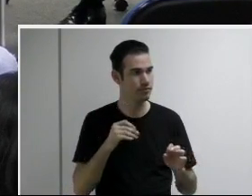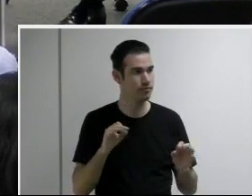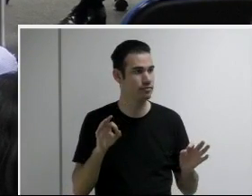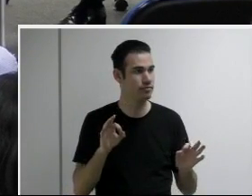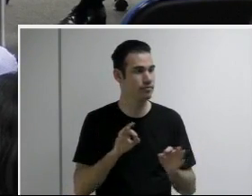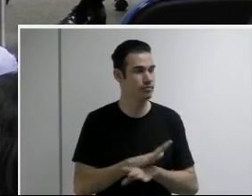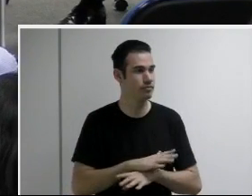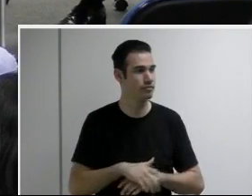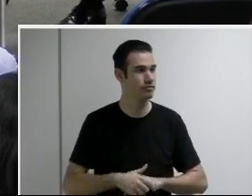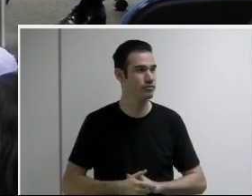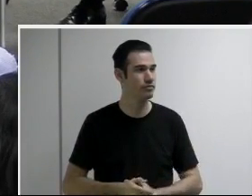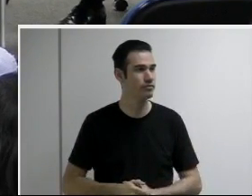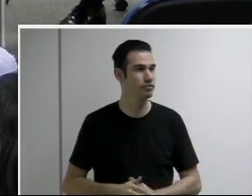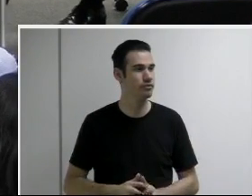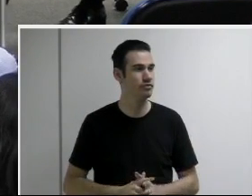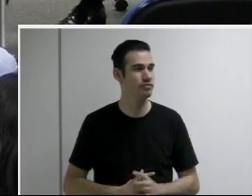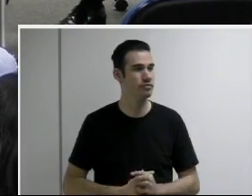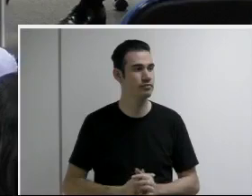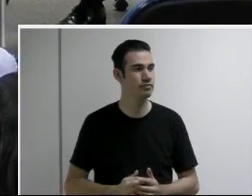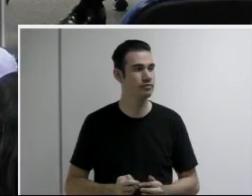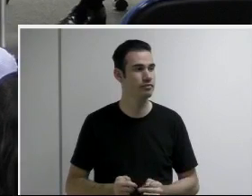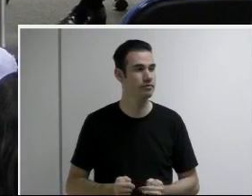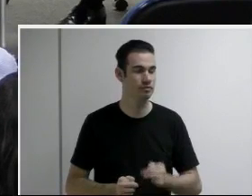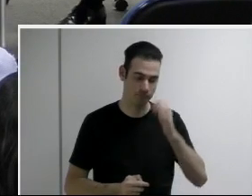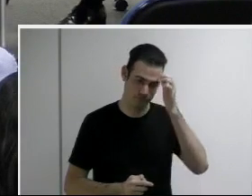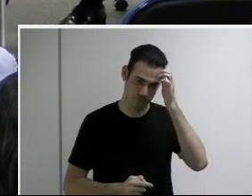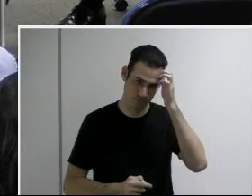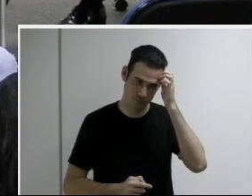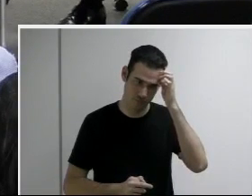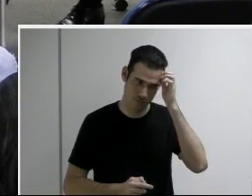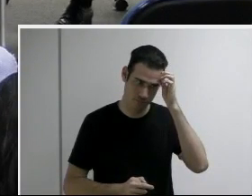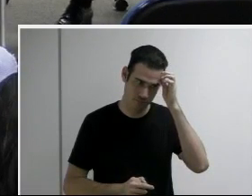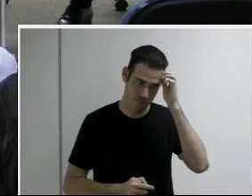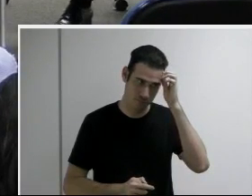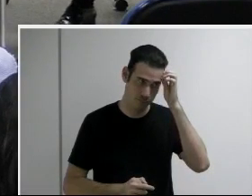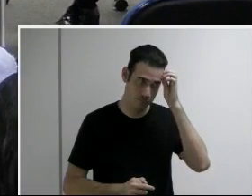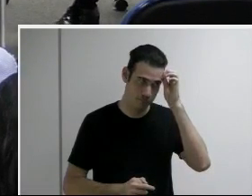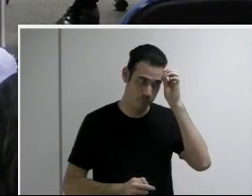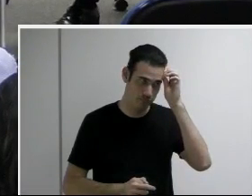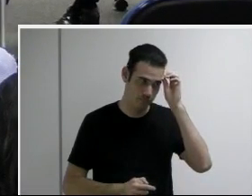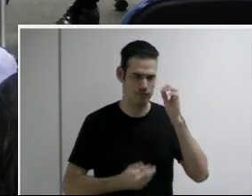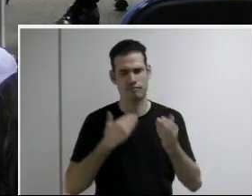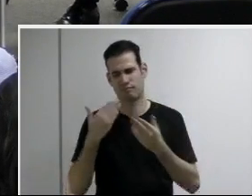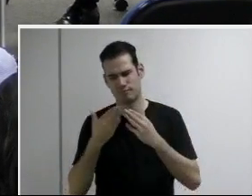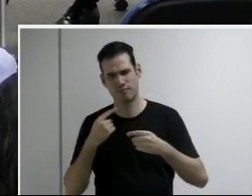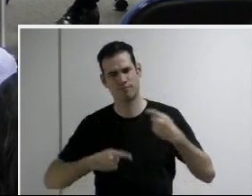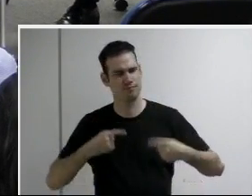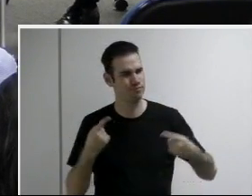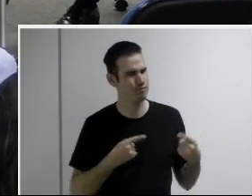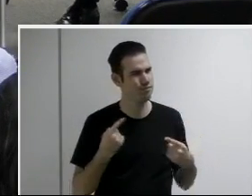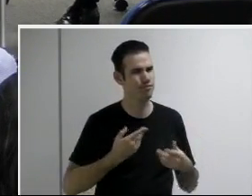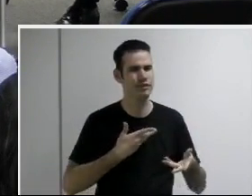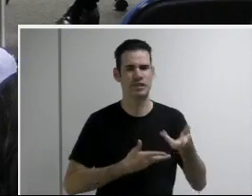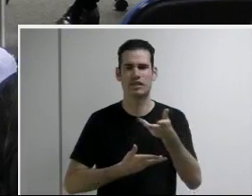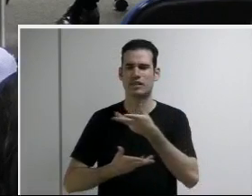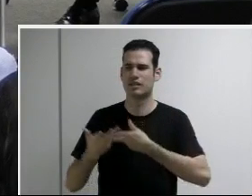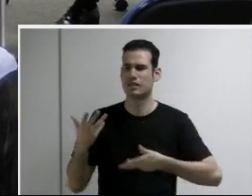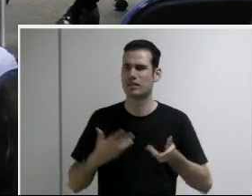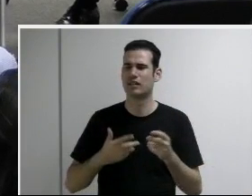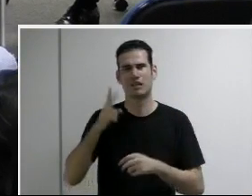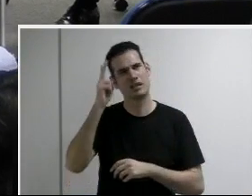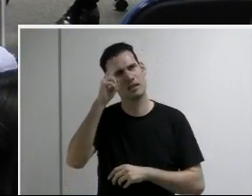Ele dá 8 minutos de microfone. Mas a questão é a seguinte, essa discussão toda, ela vem muito inspirada na referência que se